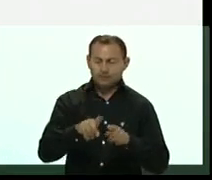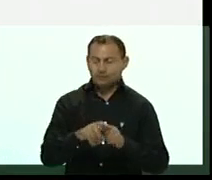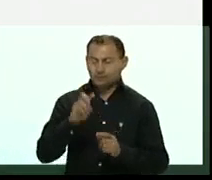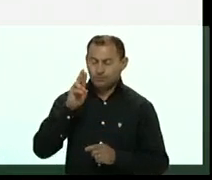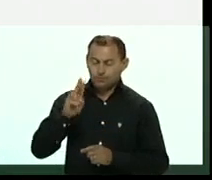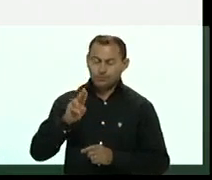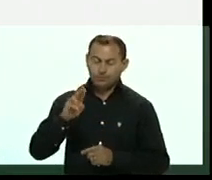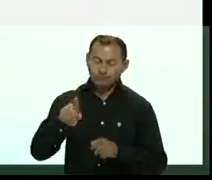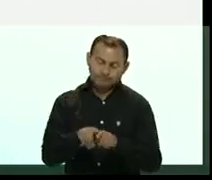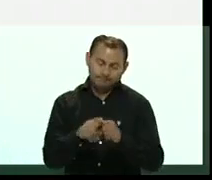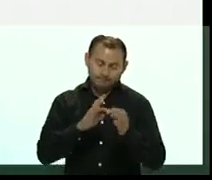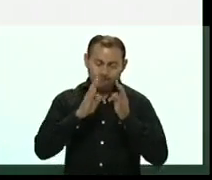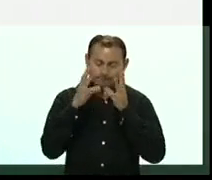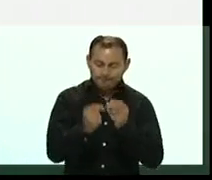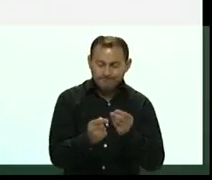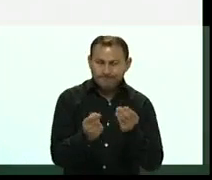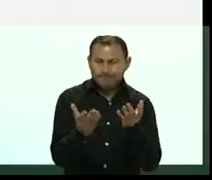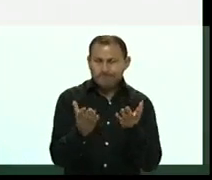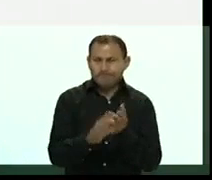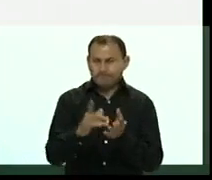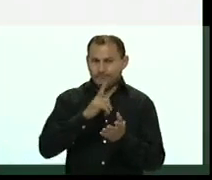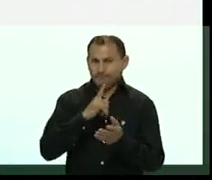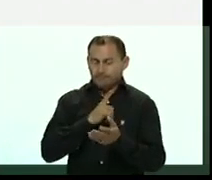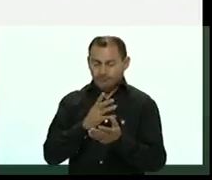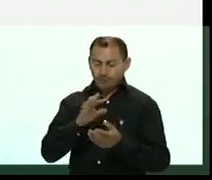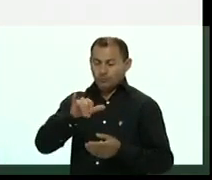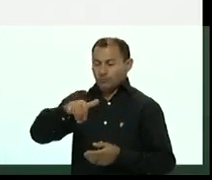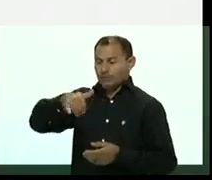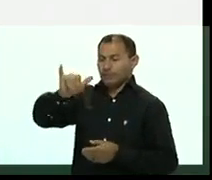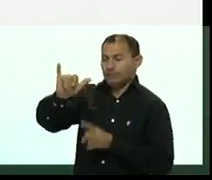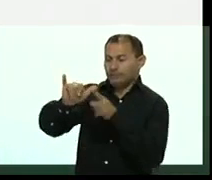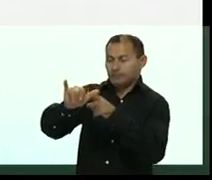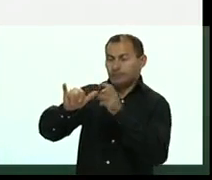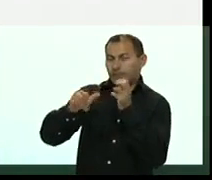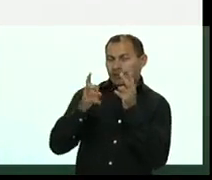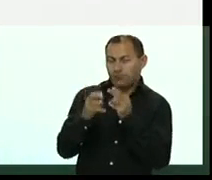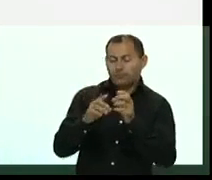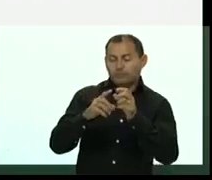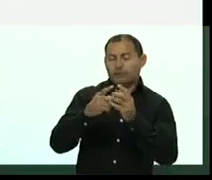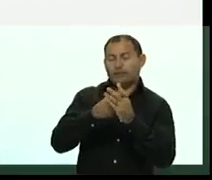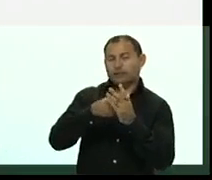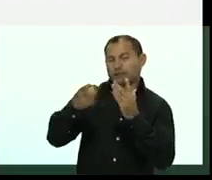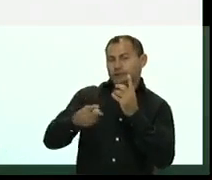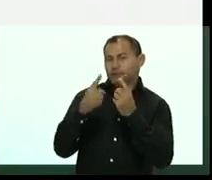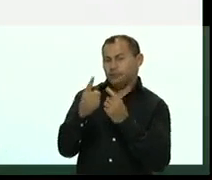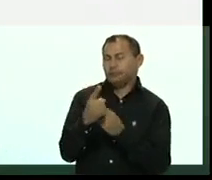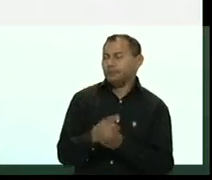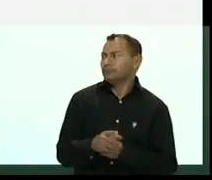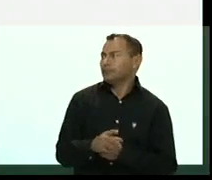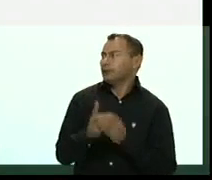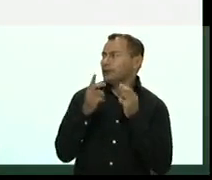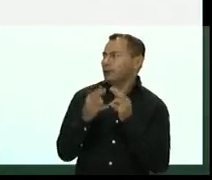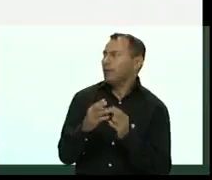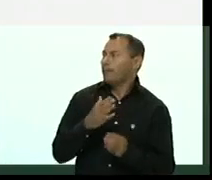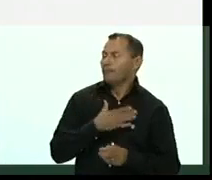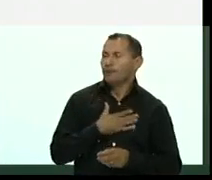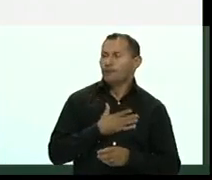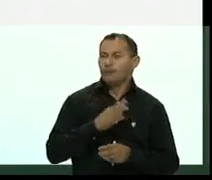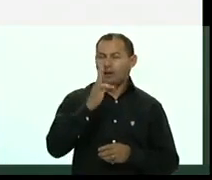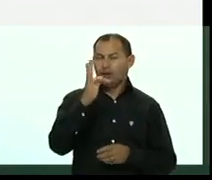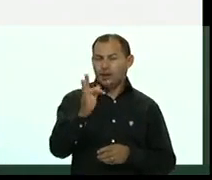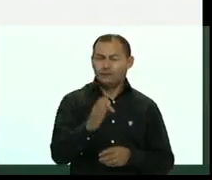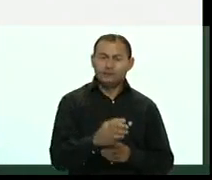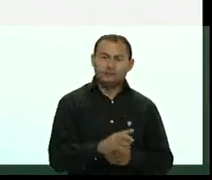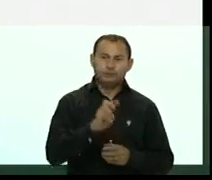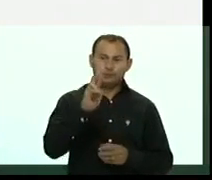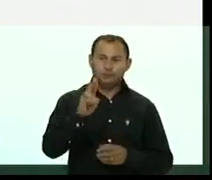u, tudo bem? Então eu tenho que o meu y é igual a raiz de u, e isso é igual ao meu f de